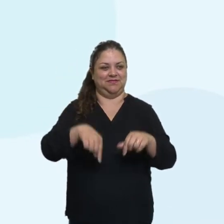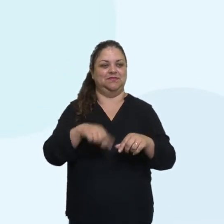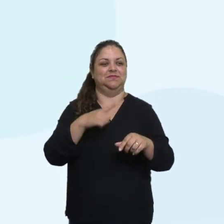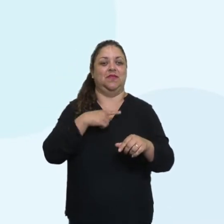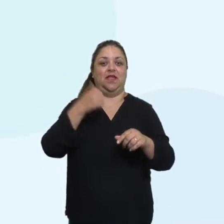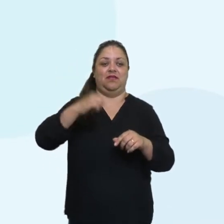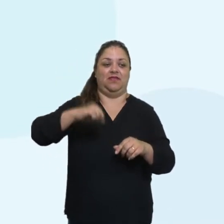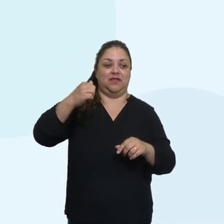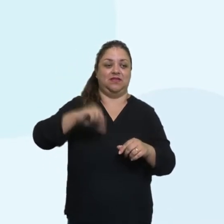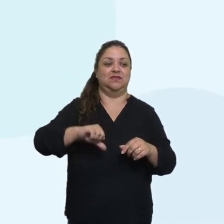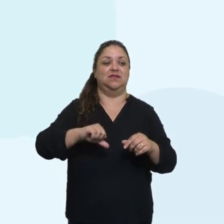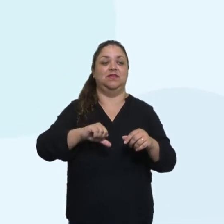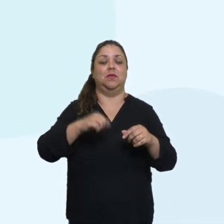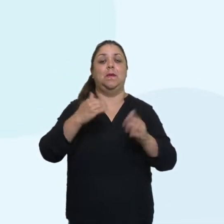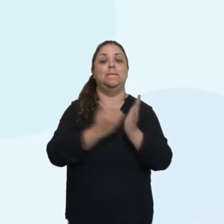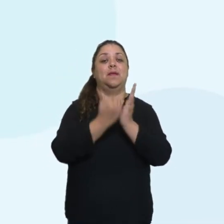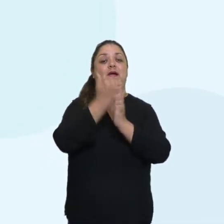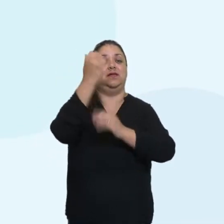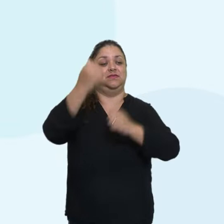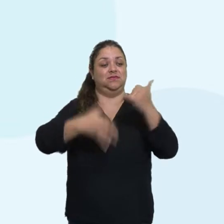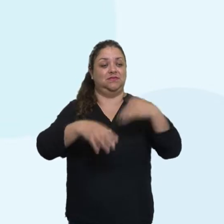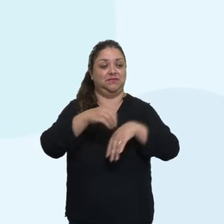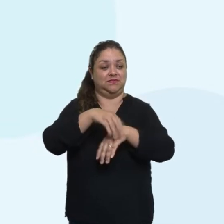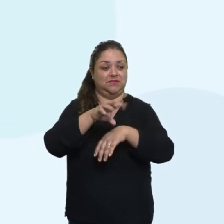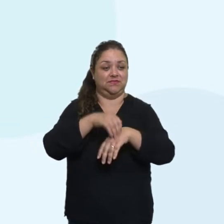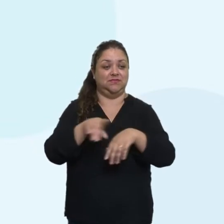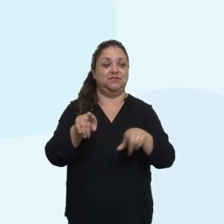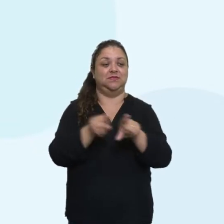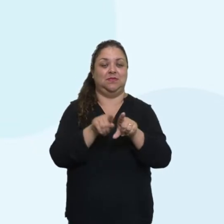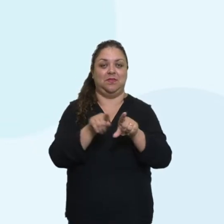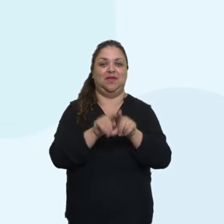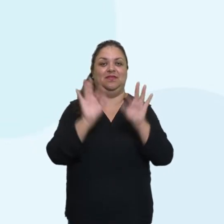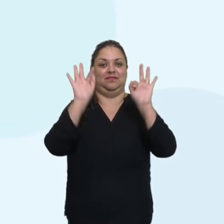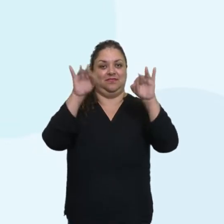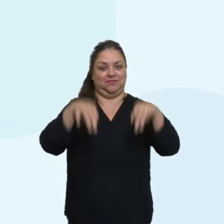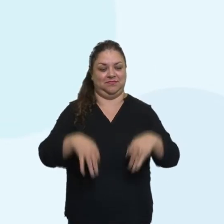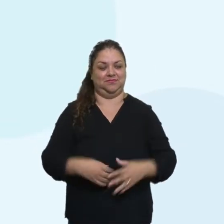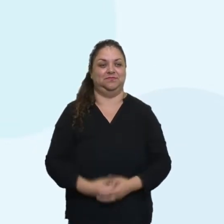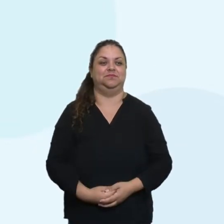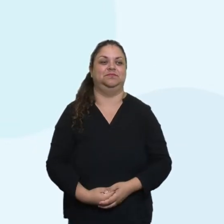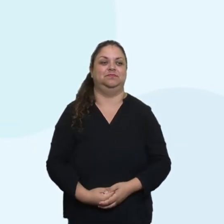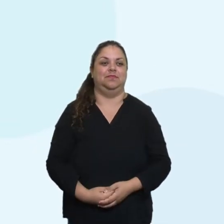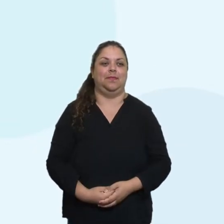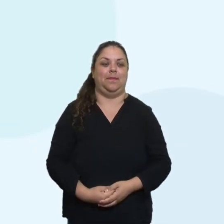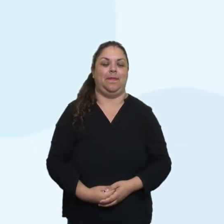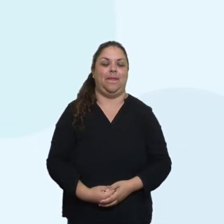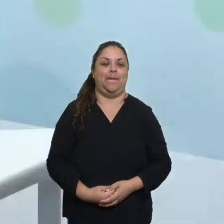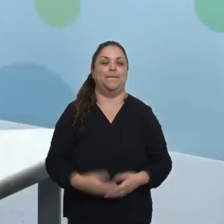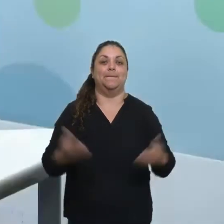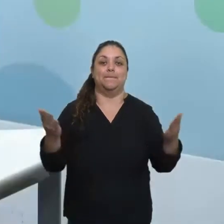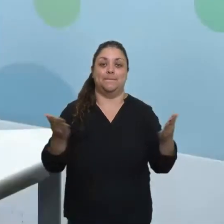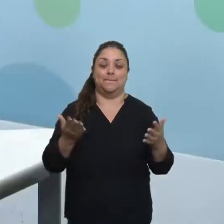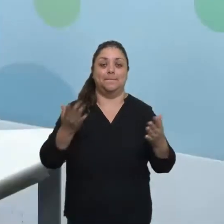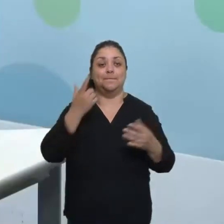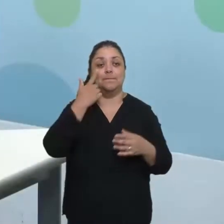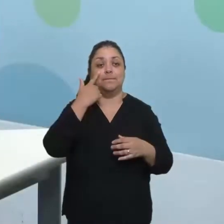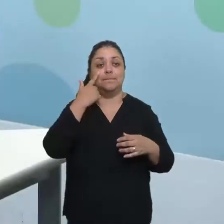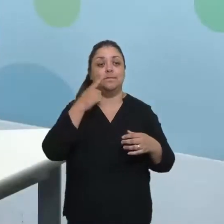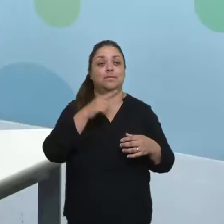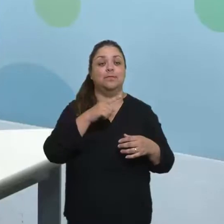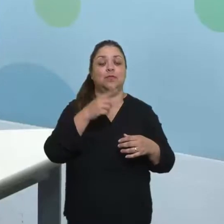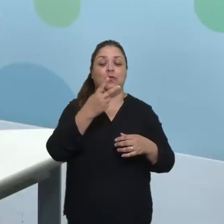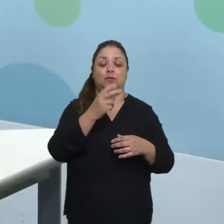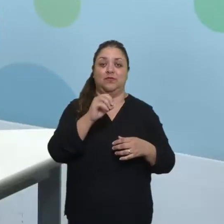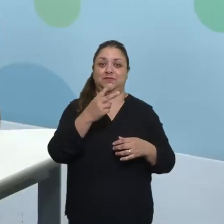e encerramento então para conversar agora a gente vai falar então sobre os critérios de aprovação para 2021